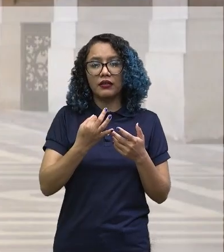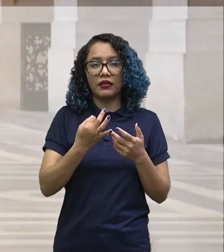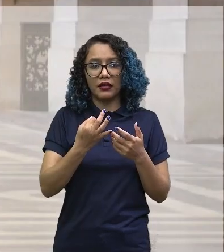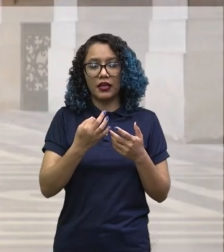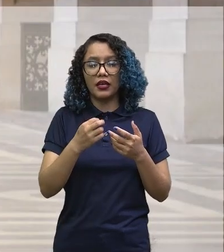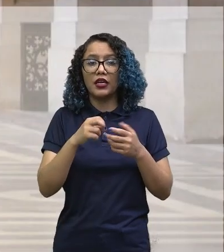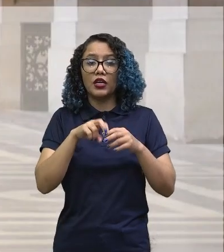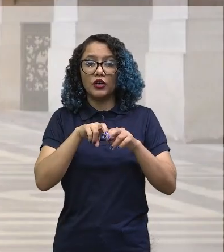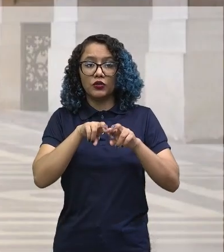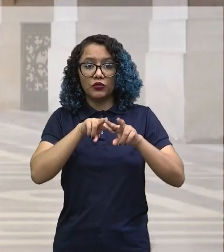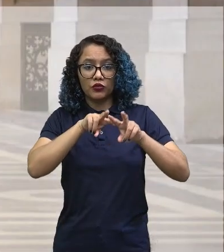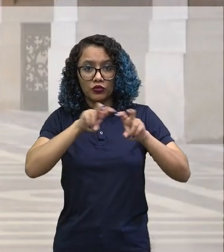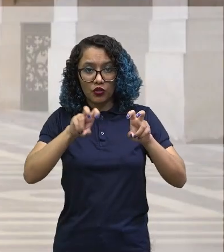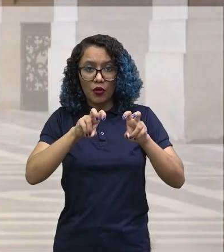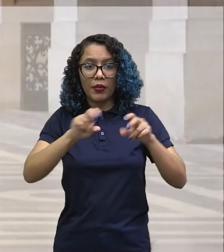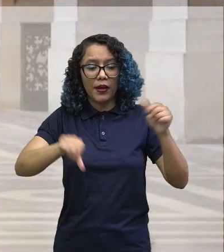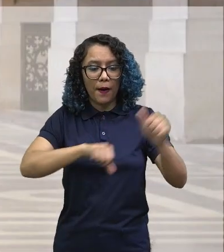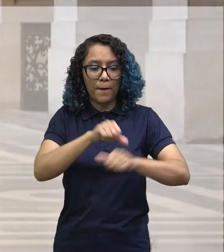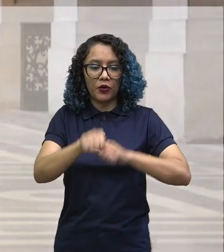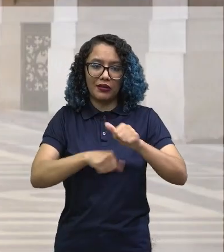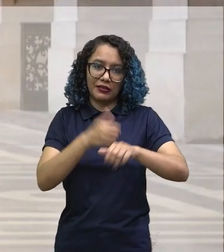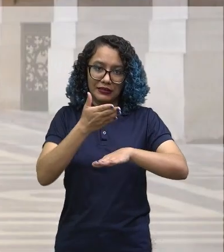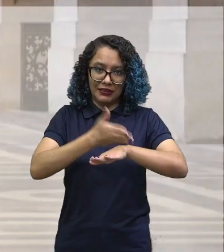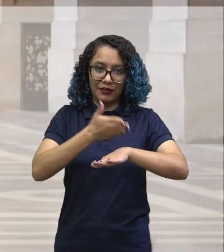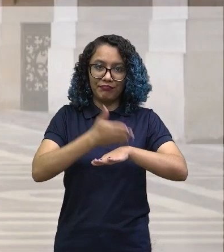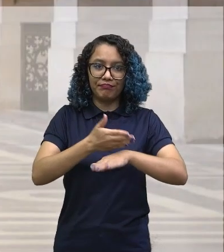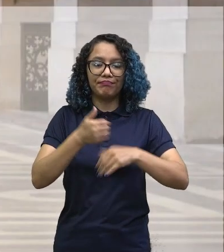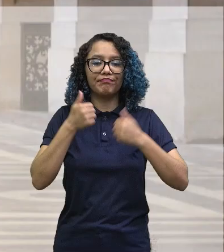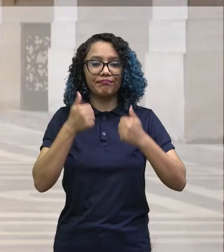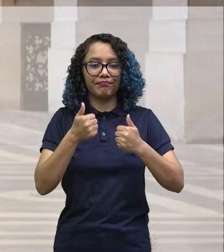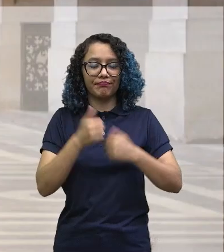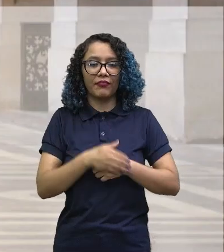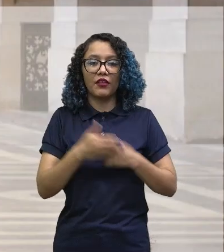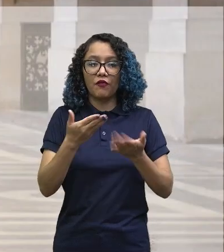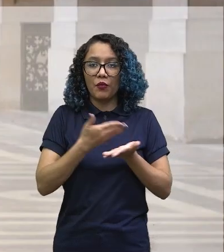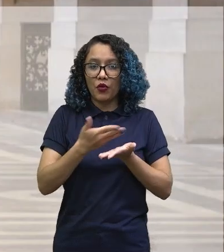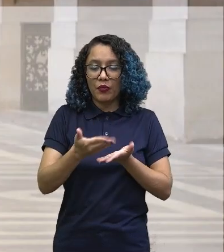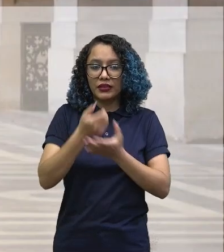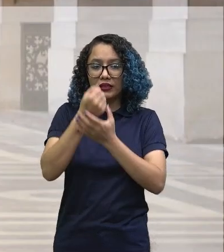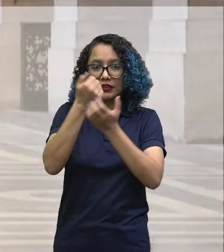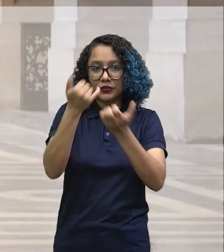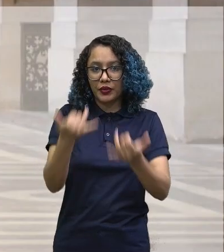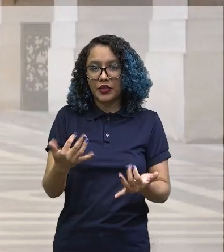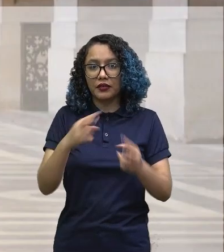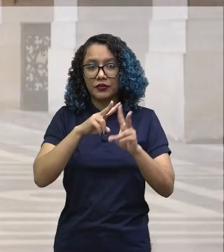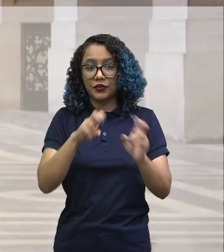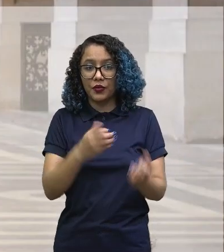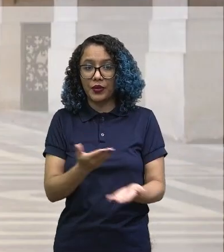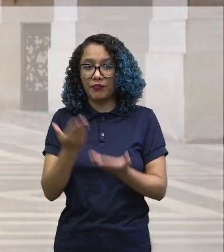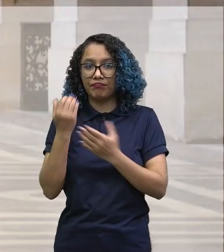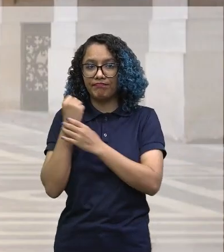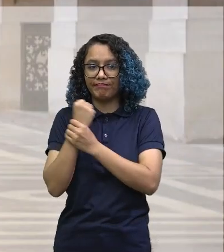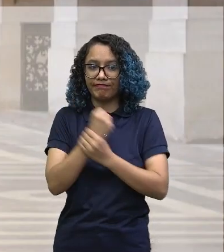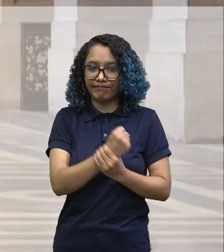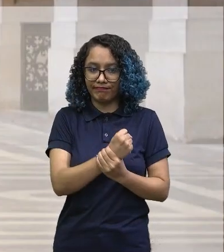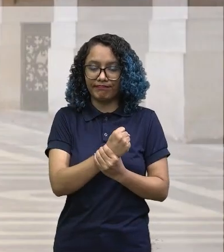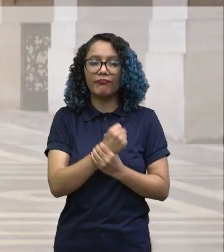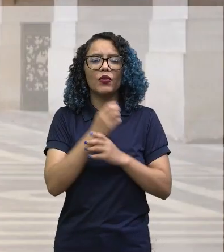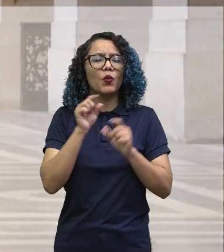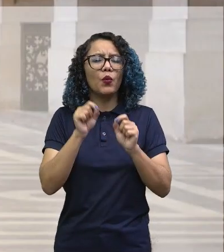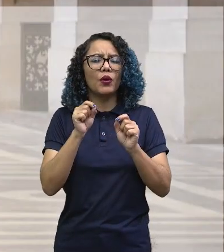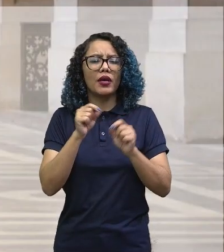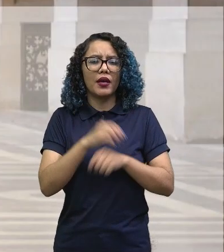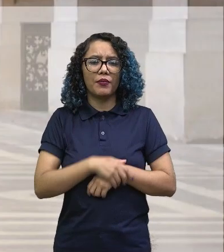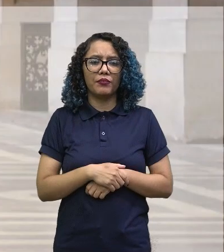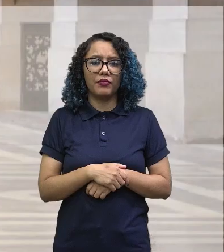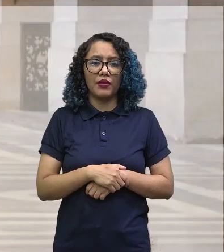dessa emergência da modernidade. E vamos falar primeiro aqui do absolutismo, que foi um regime político